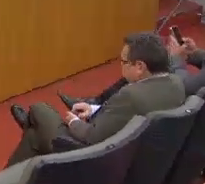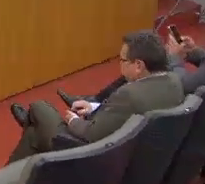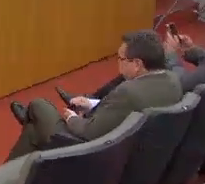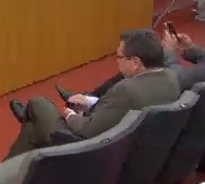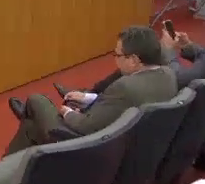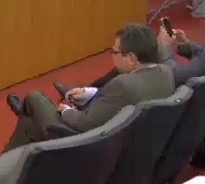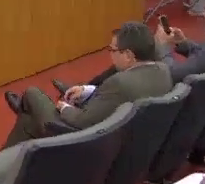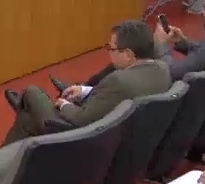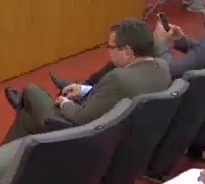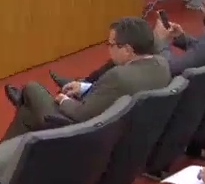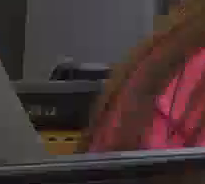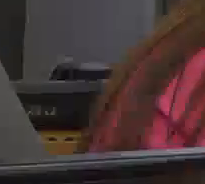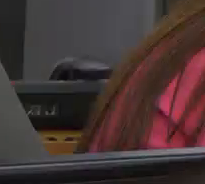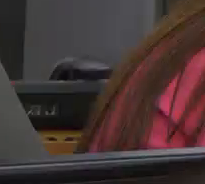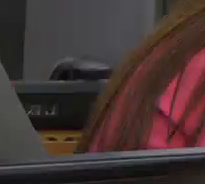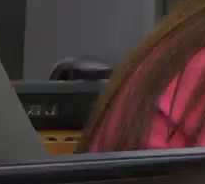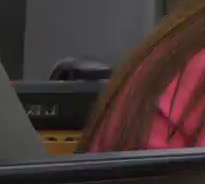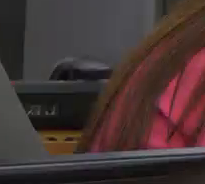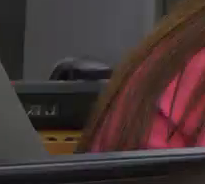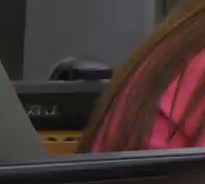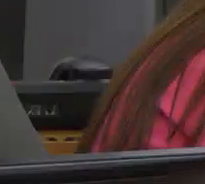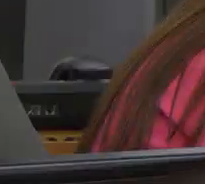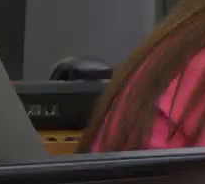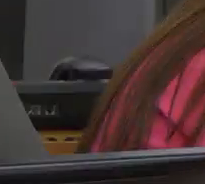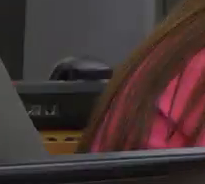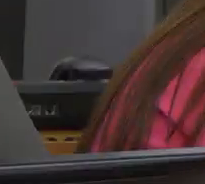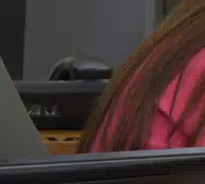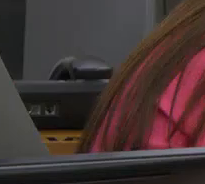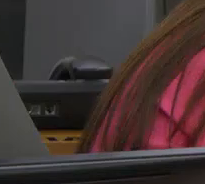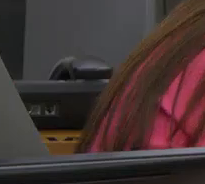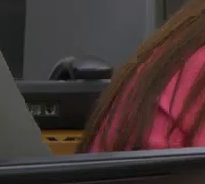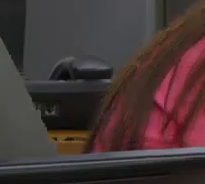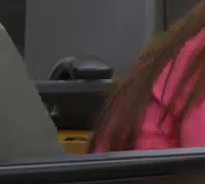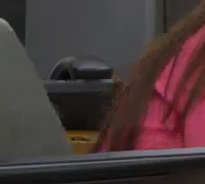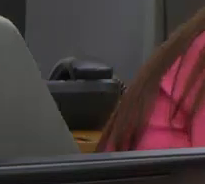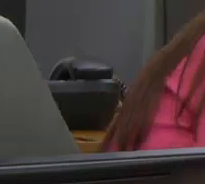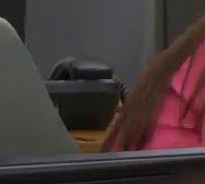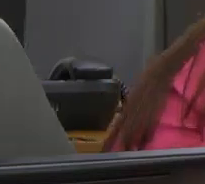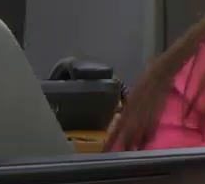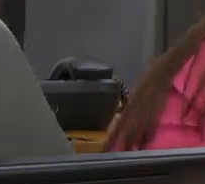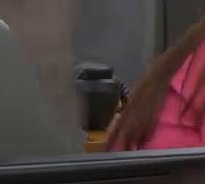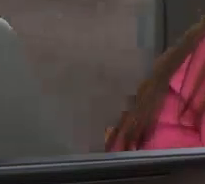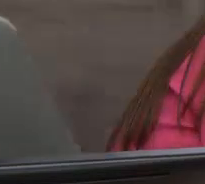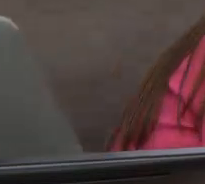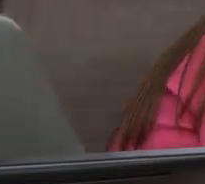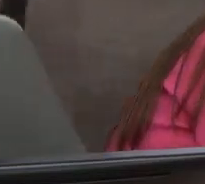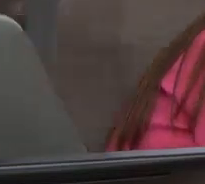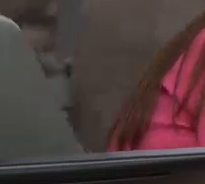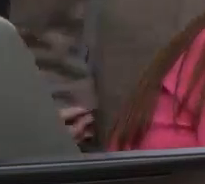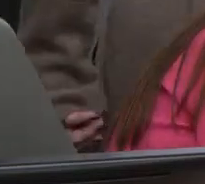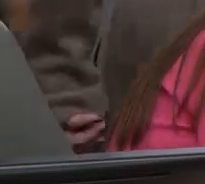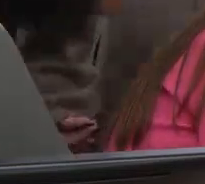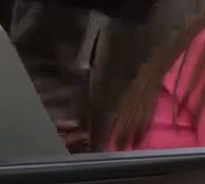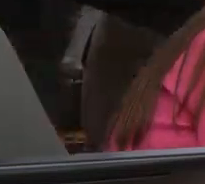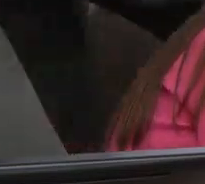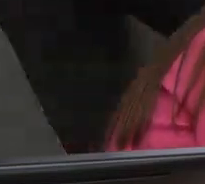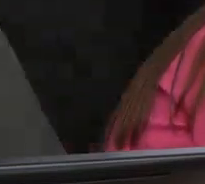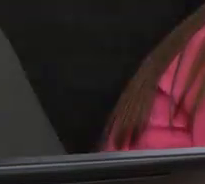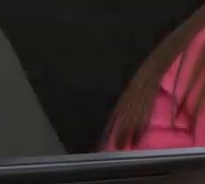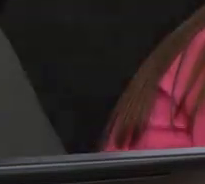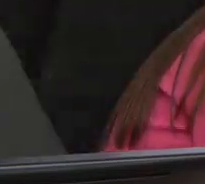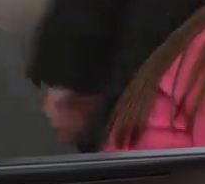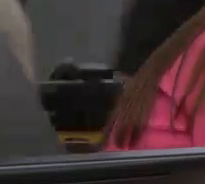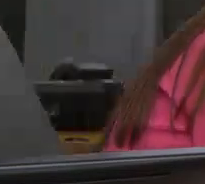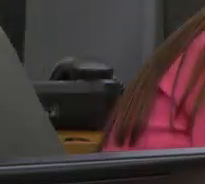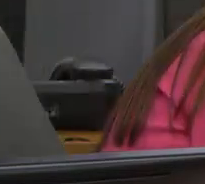o secretário Igor já veio algumas vezes na Assembleia fiscaliza secretária Júlia Santana veio a